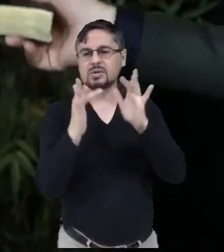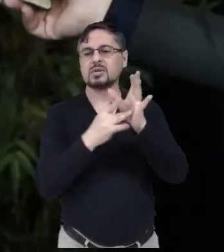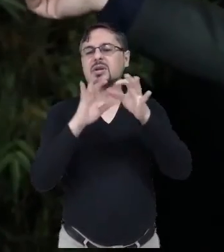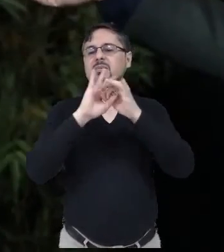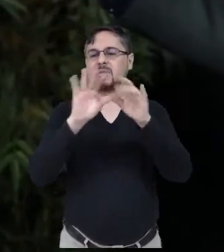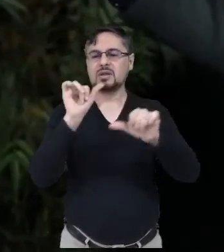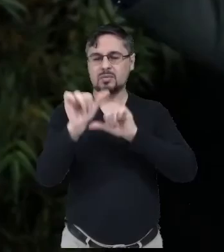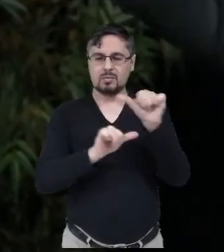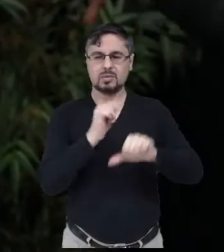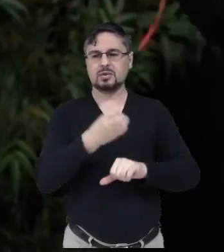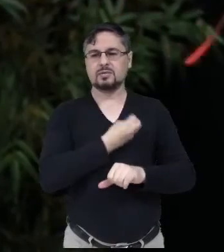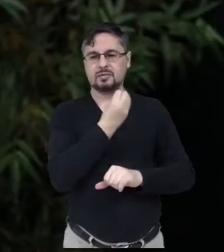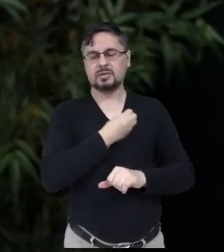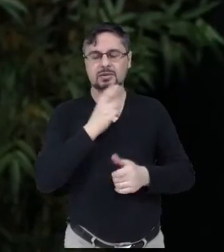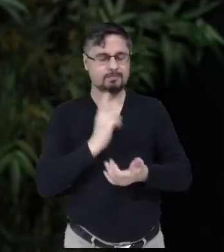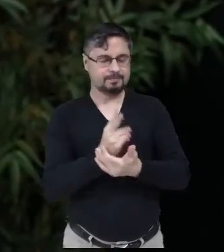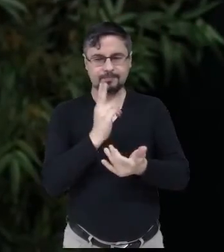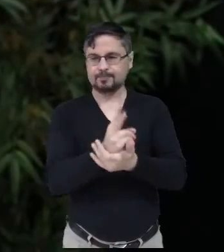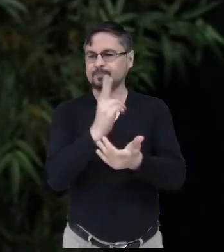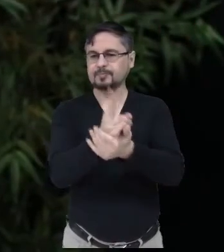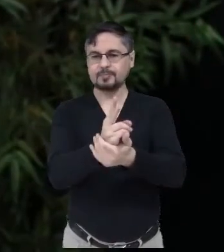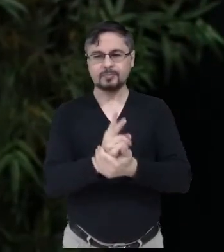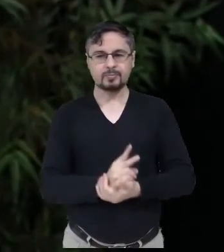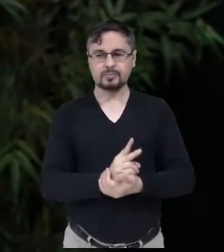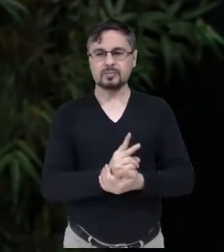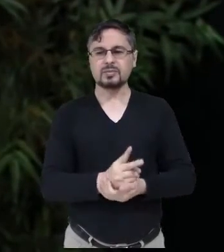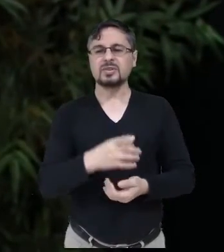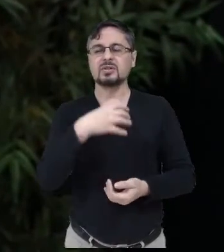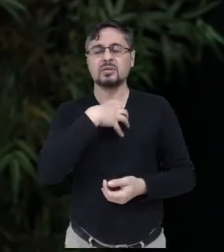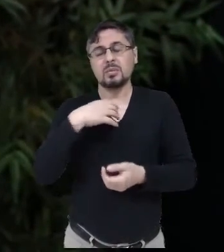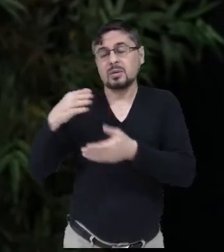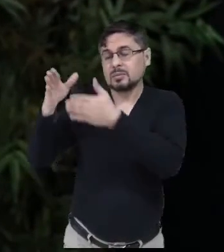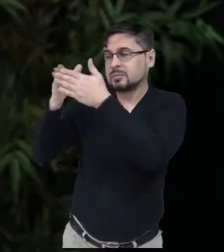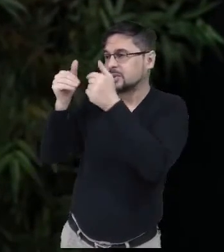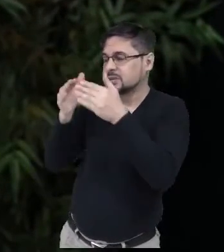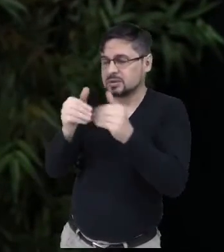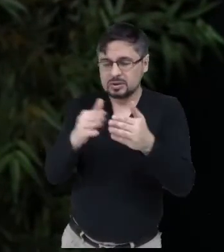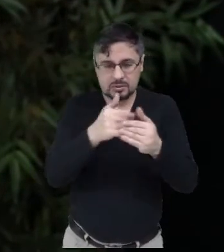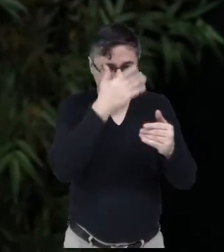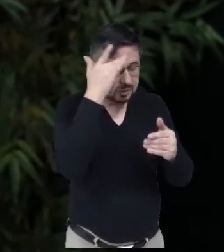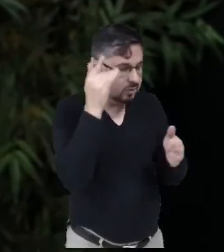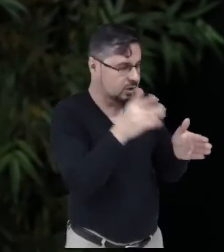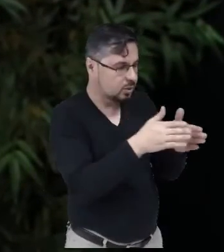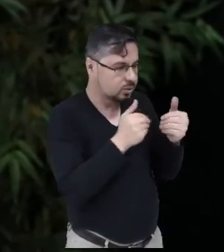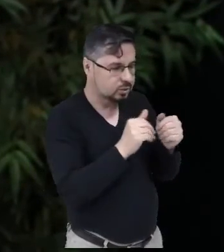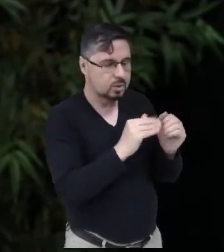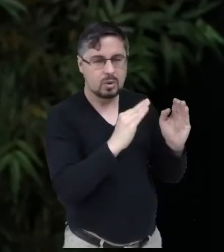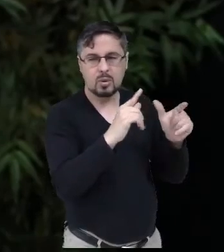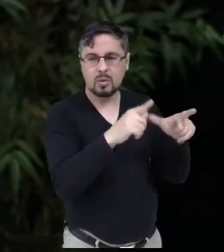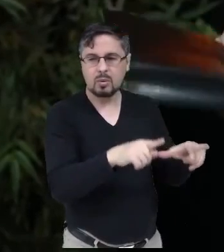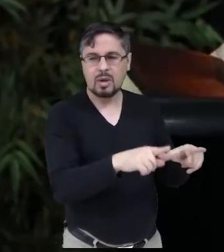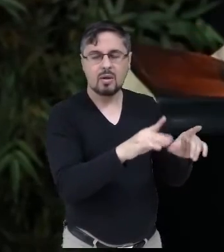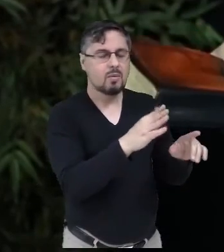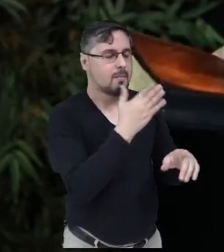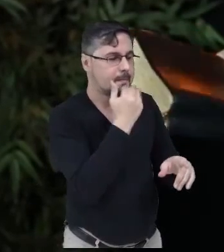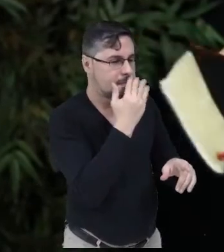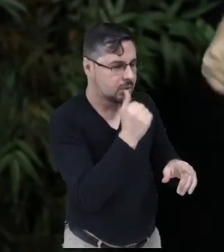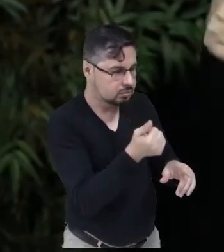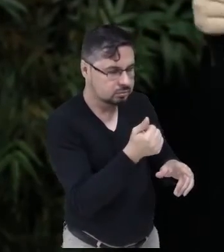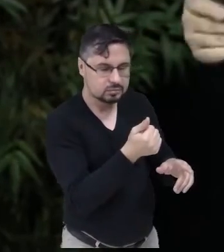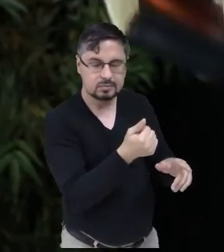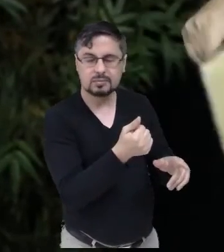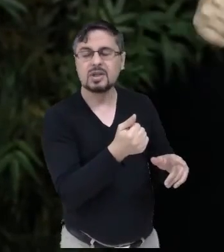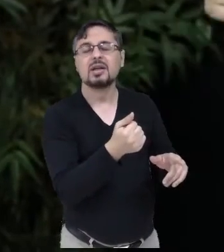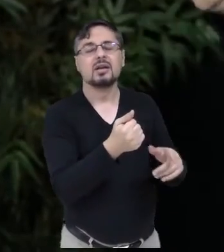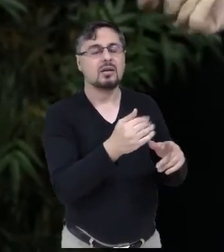que é o comportamento de um pedinte que encontrou a casa do pão. E porque encontrou a casa do pão,